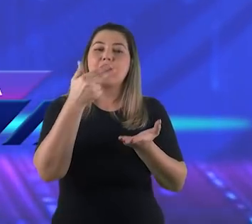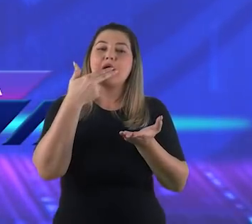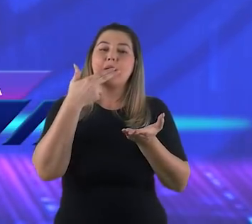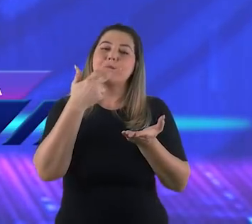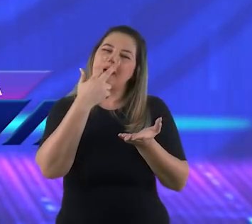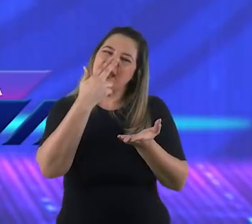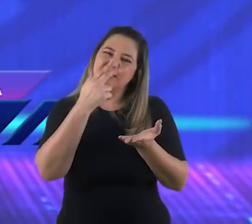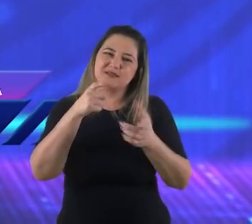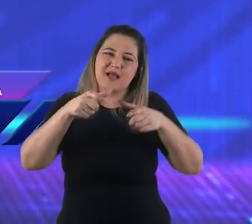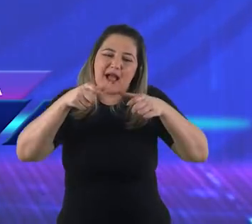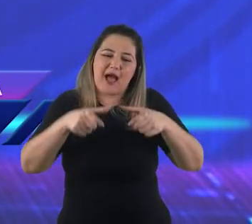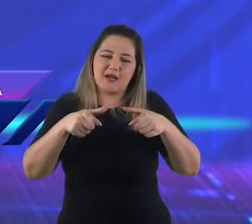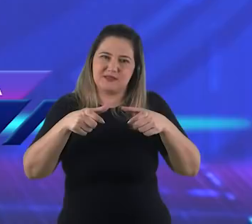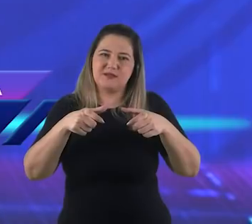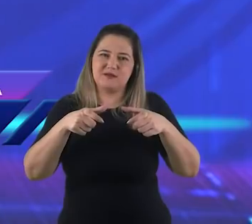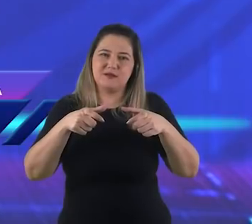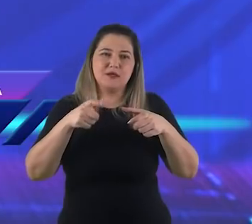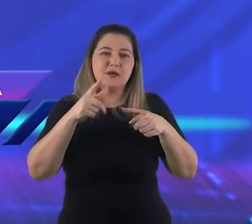o mesmo cartão postal.